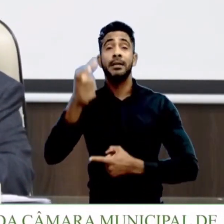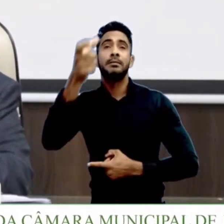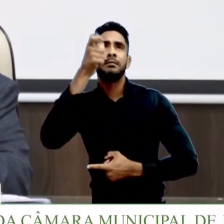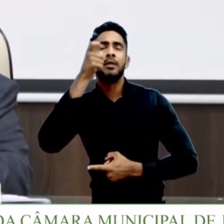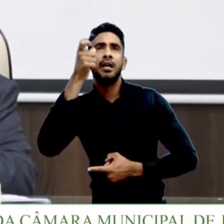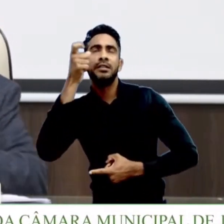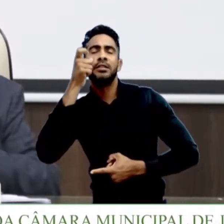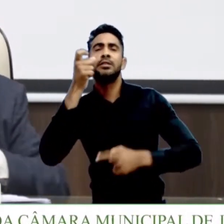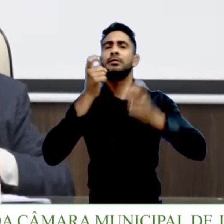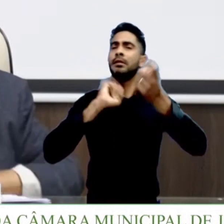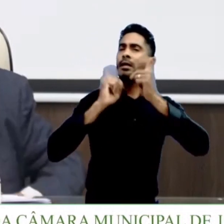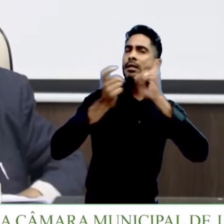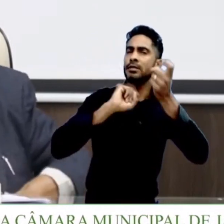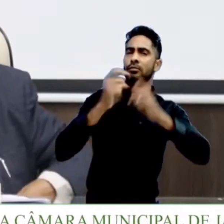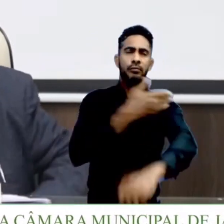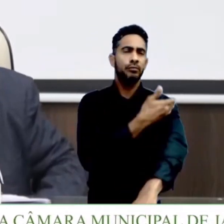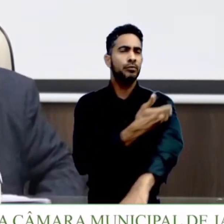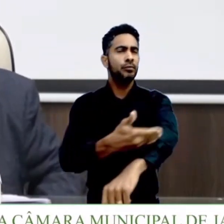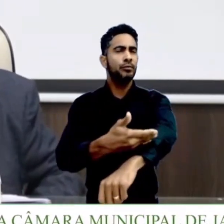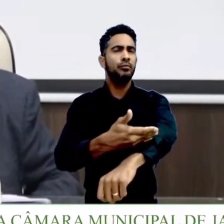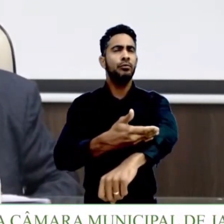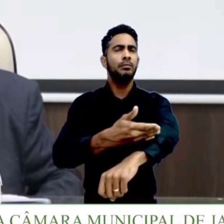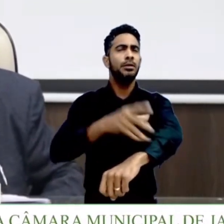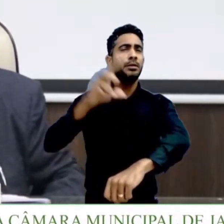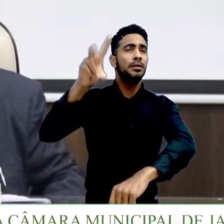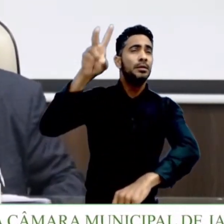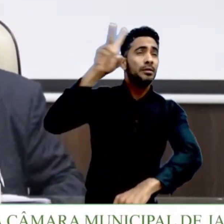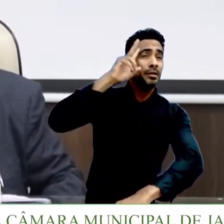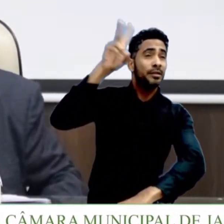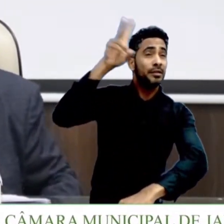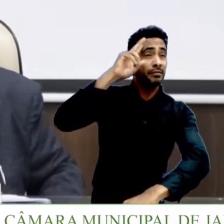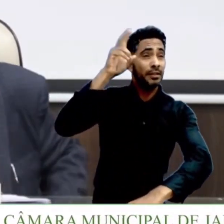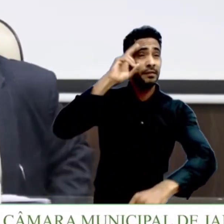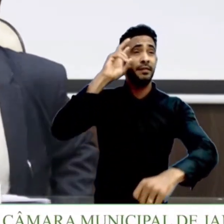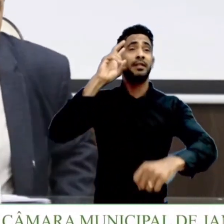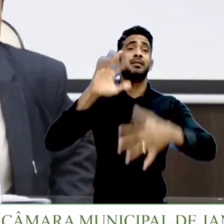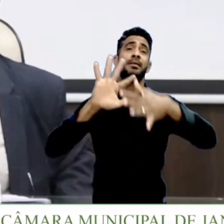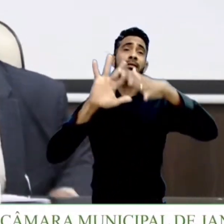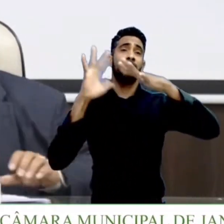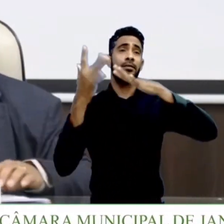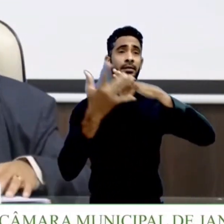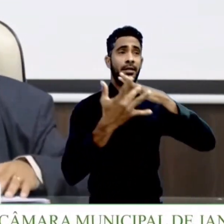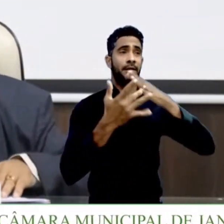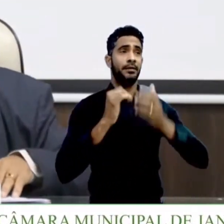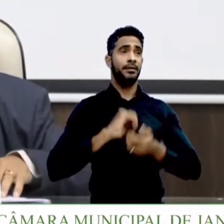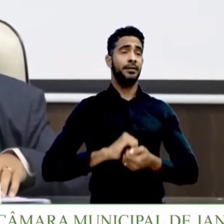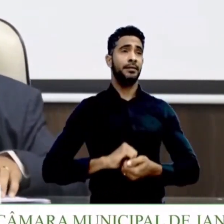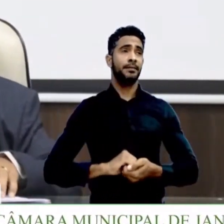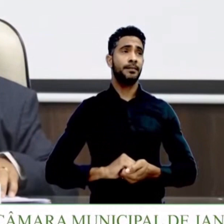as nossas reuniões ordinárias todas as segundas-feiras.